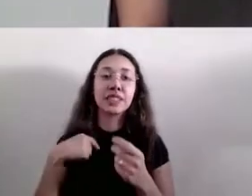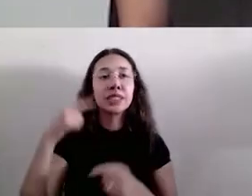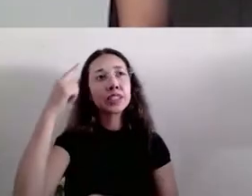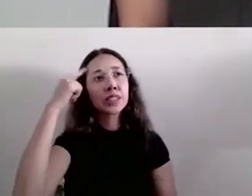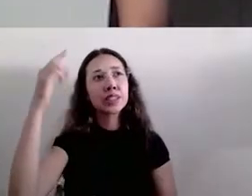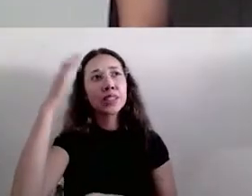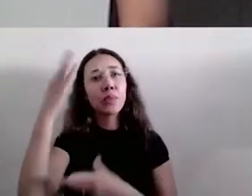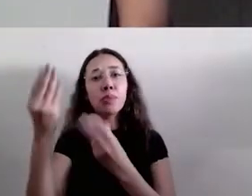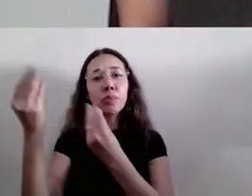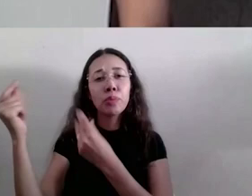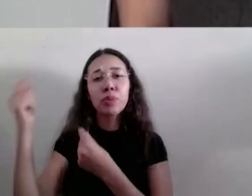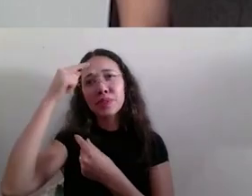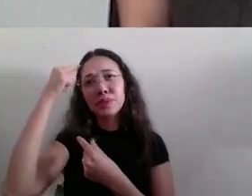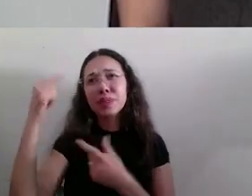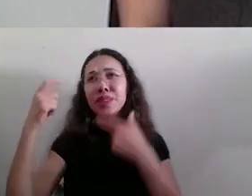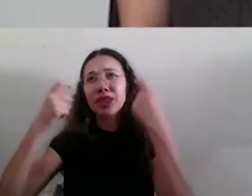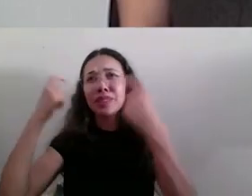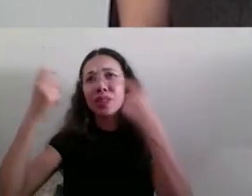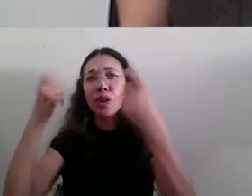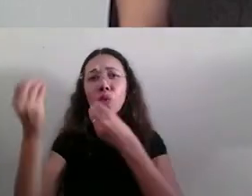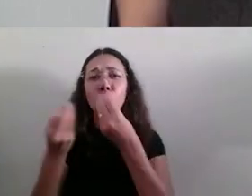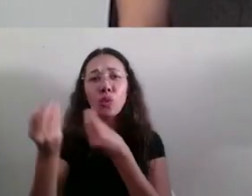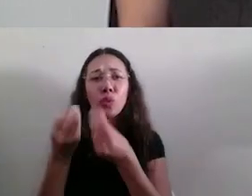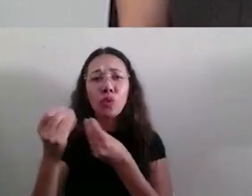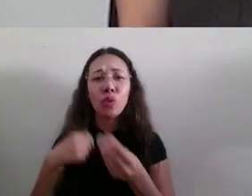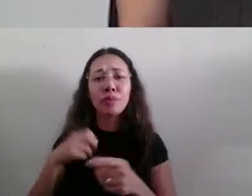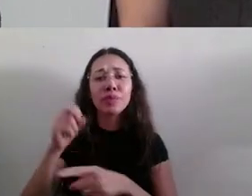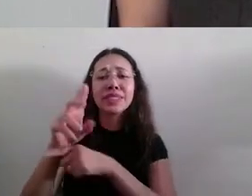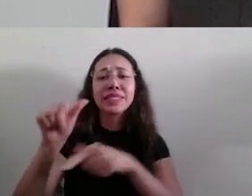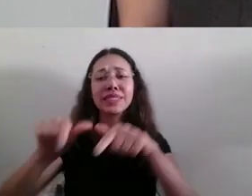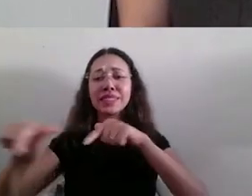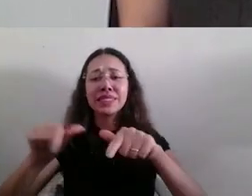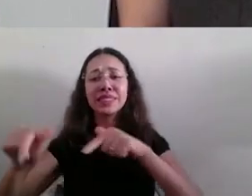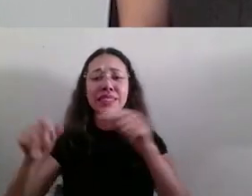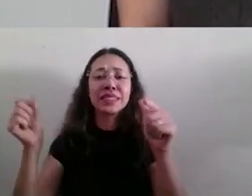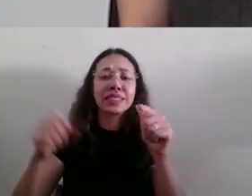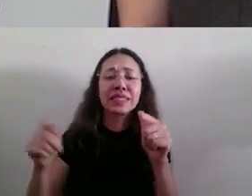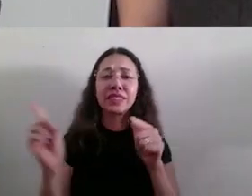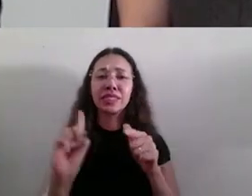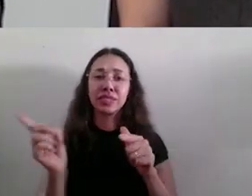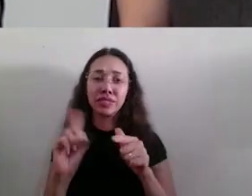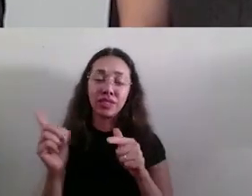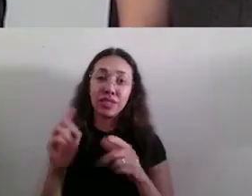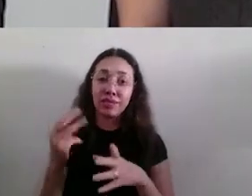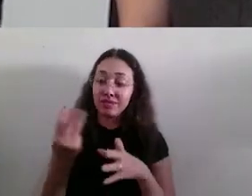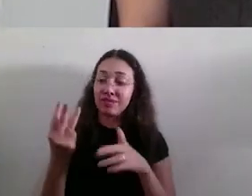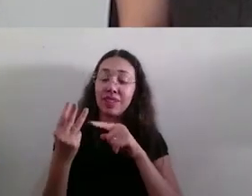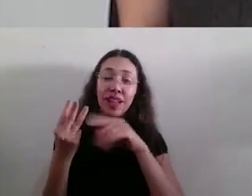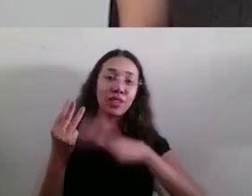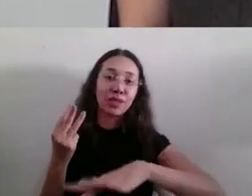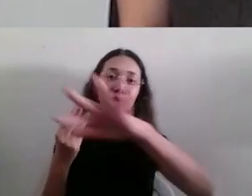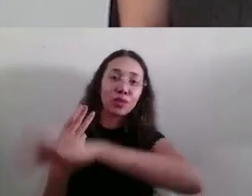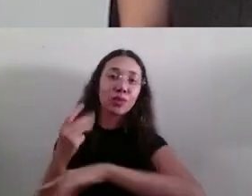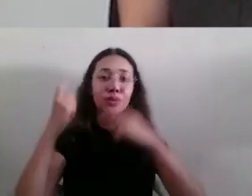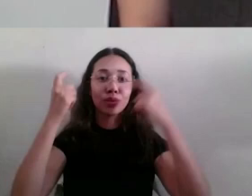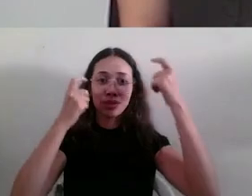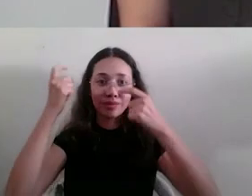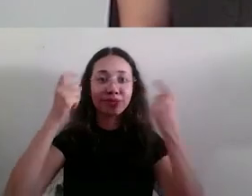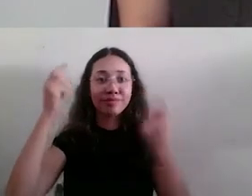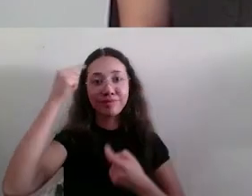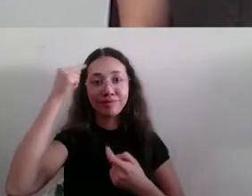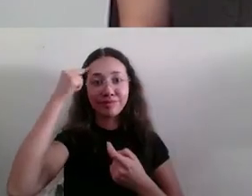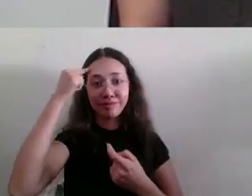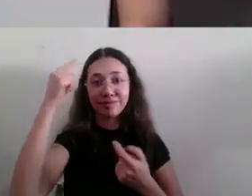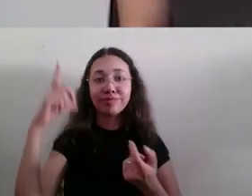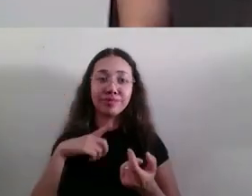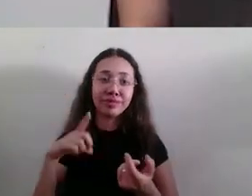preocupados por conta da mitigação da competência delegada, né? Na 3ª região, isso teve um impacto bastante elevado, levando em consideração que